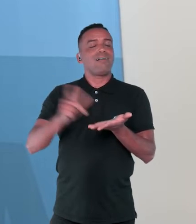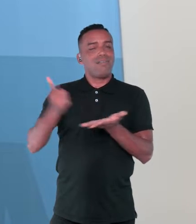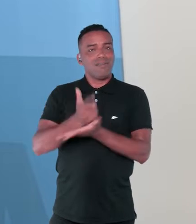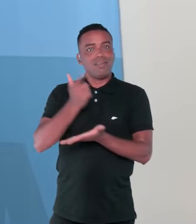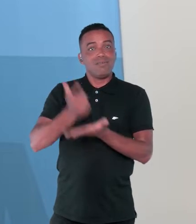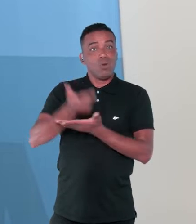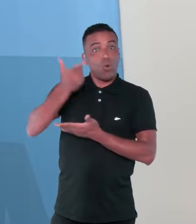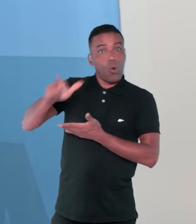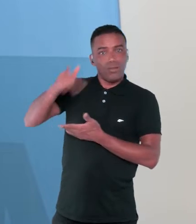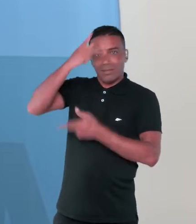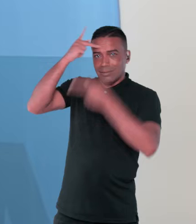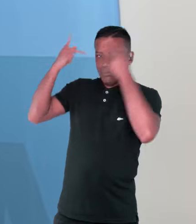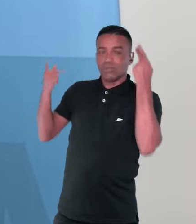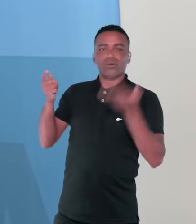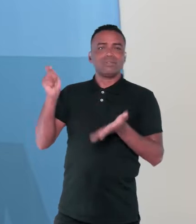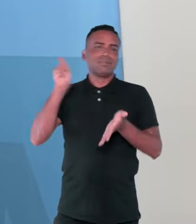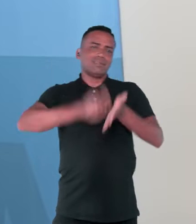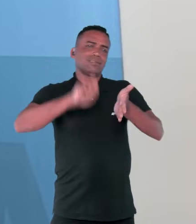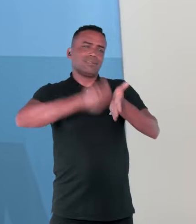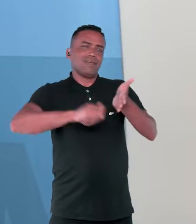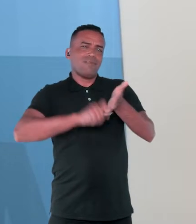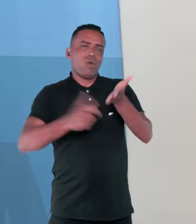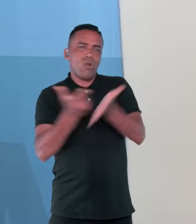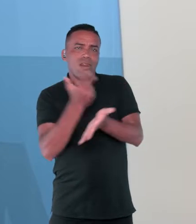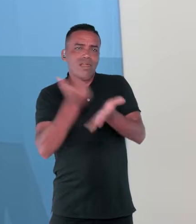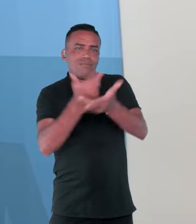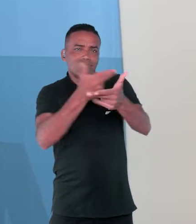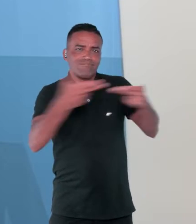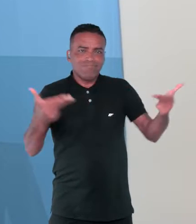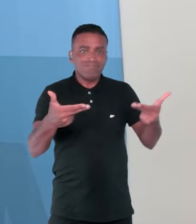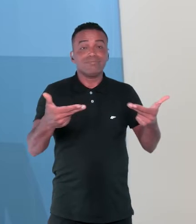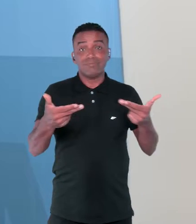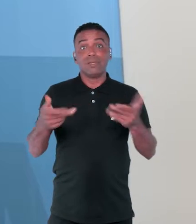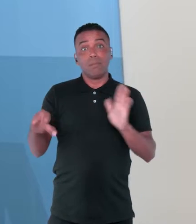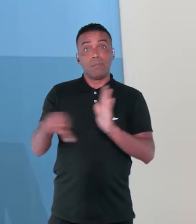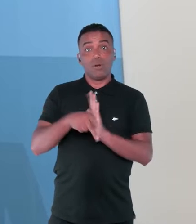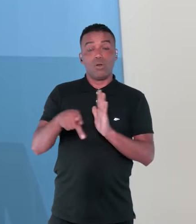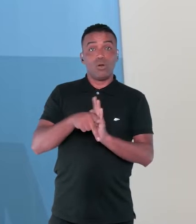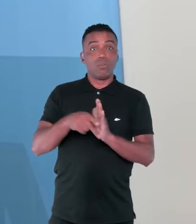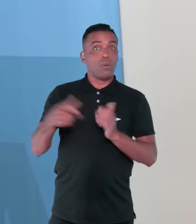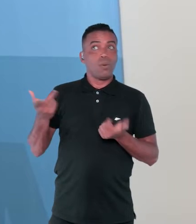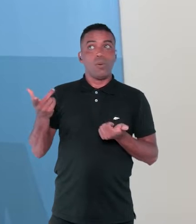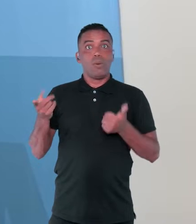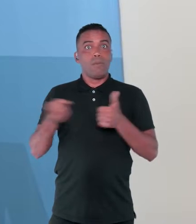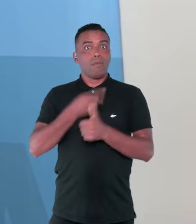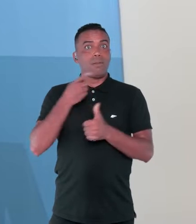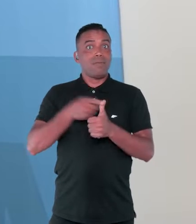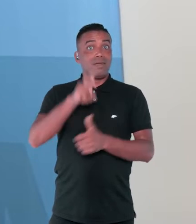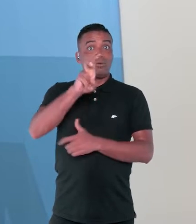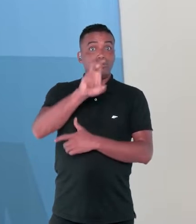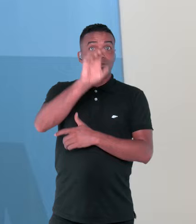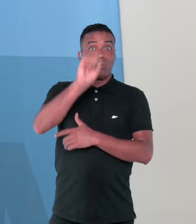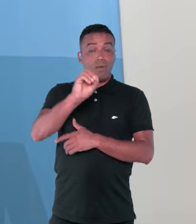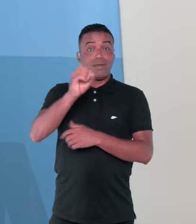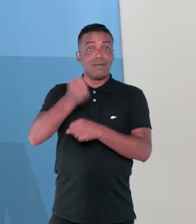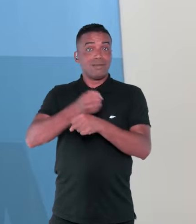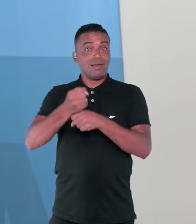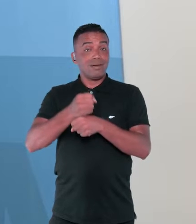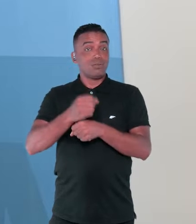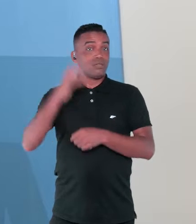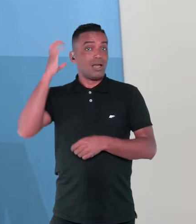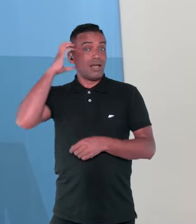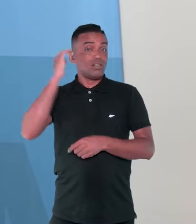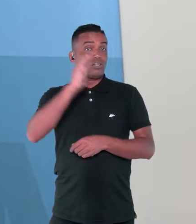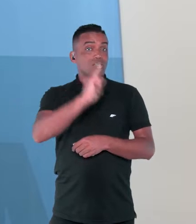autores, escreveu outros livros, entre os quais um sobre os primeiros 50 anos da Rádio